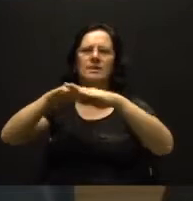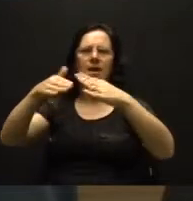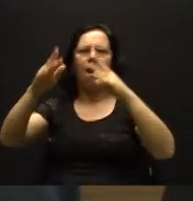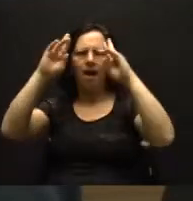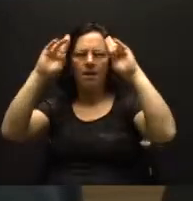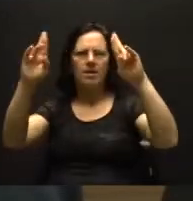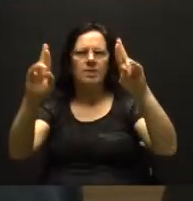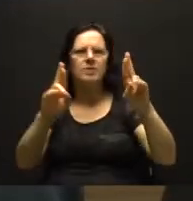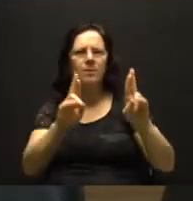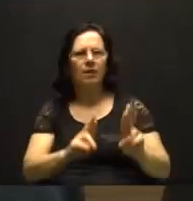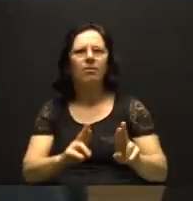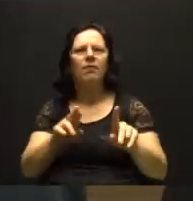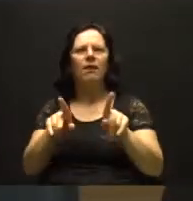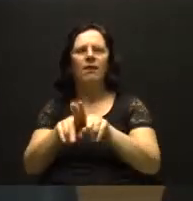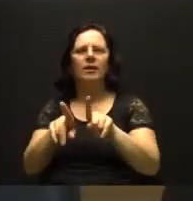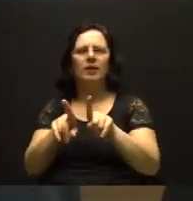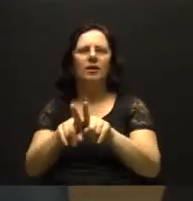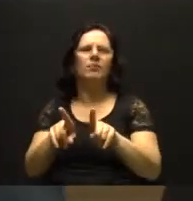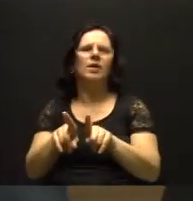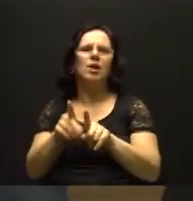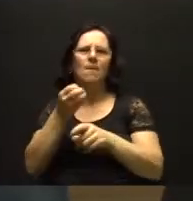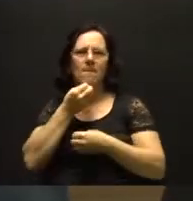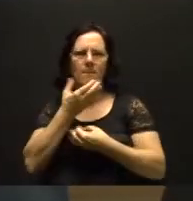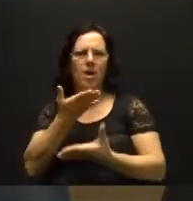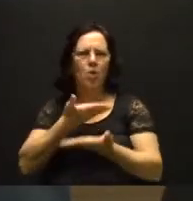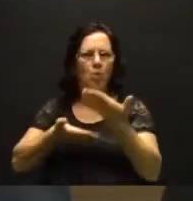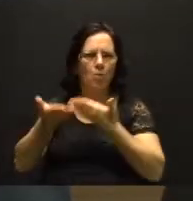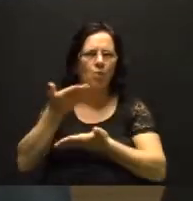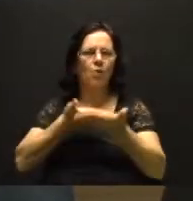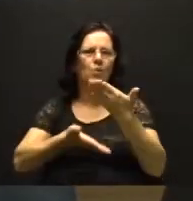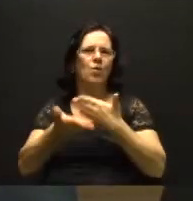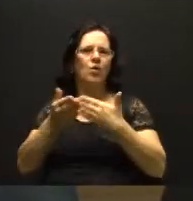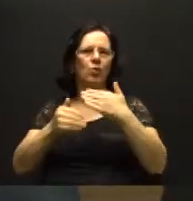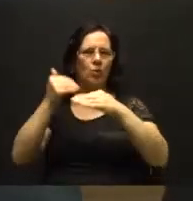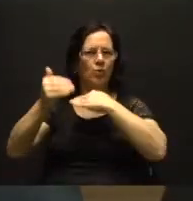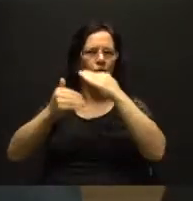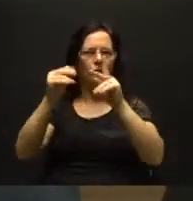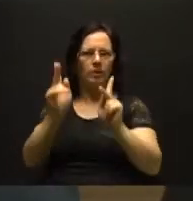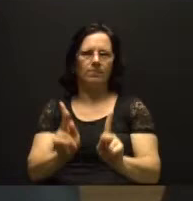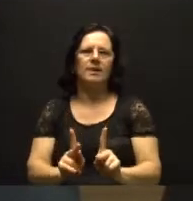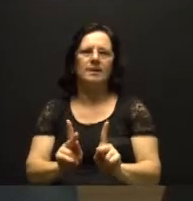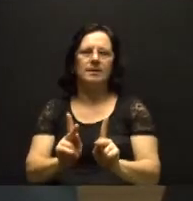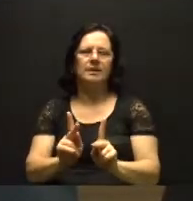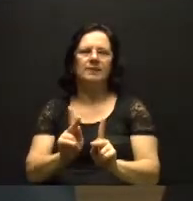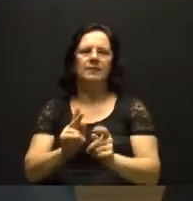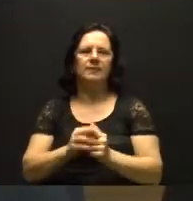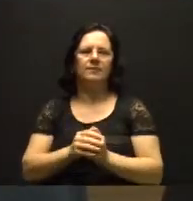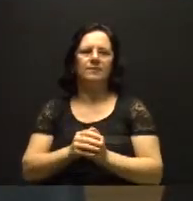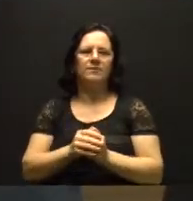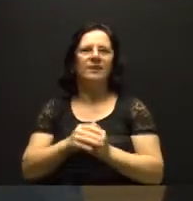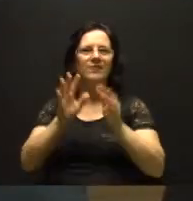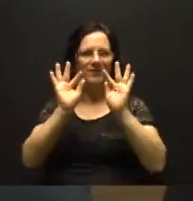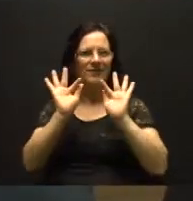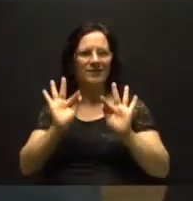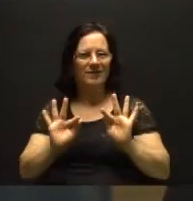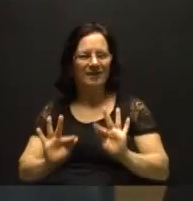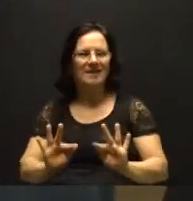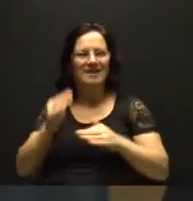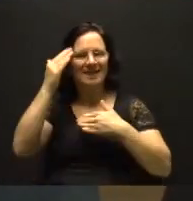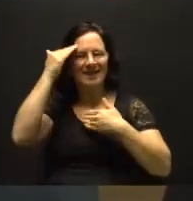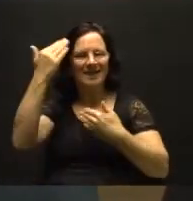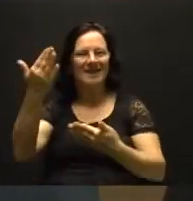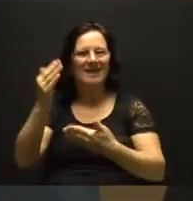respeitar se mutuamente e pensando bem comum e construir a paz entre todos então eu fico muito feliz e